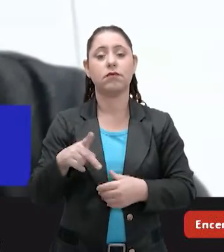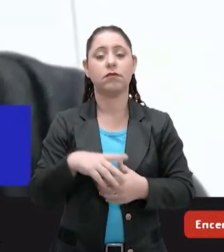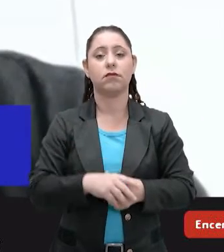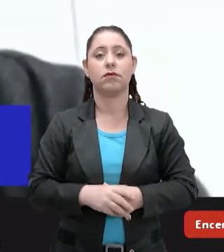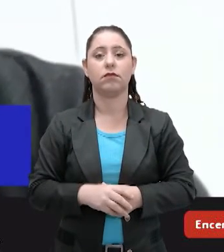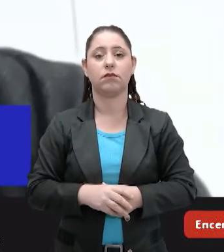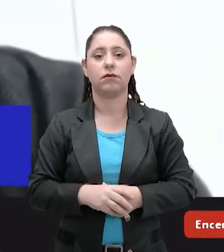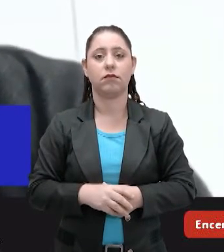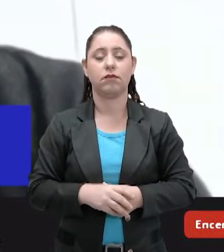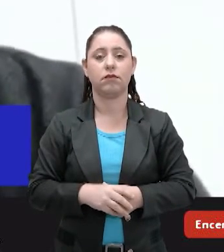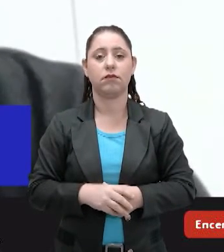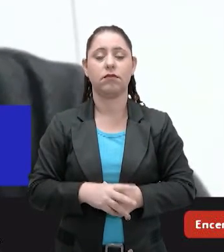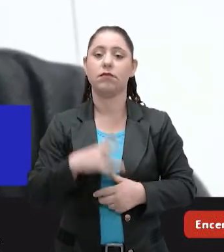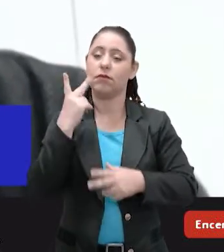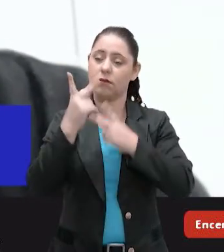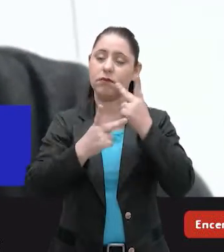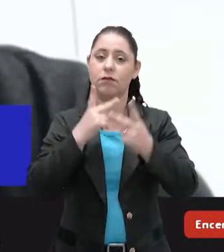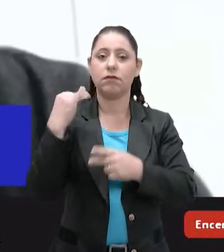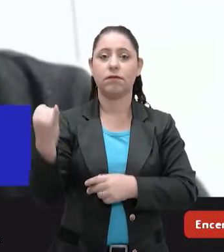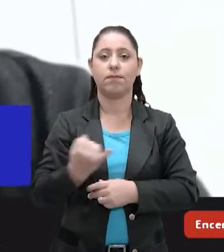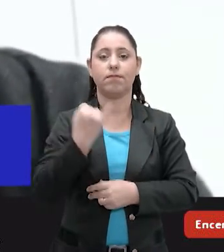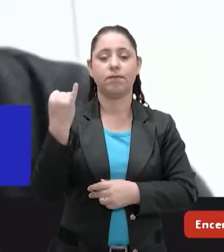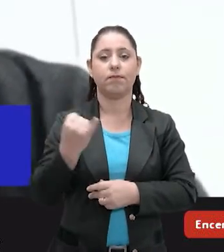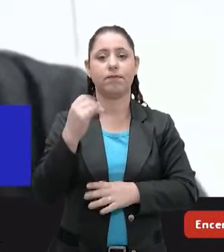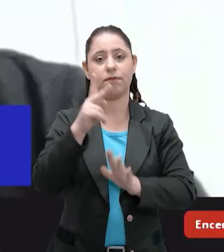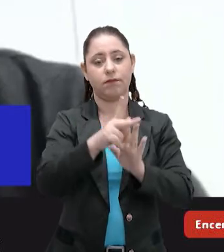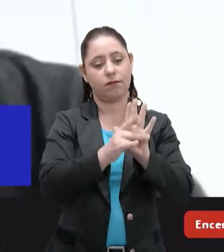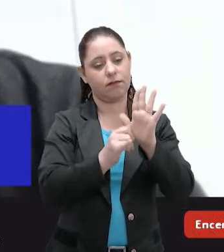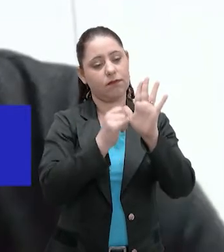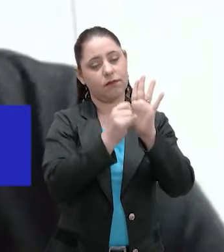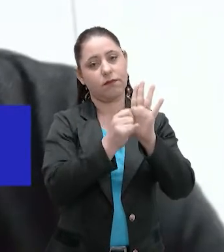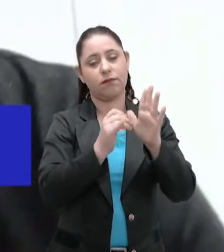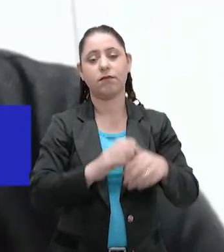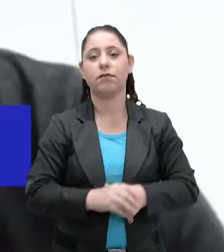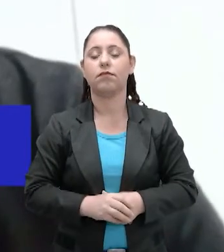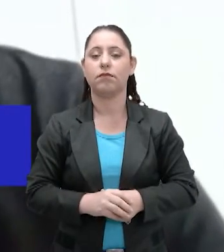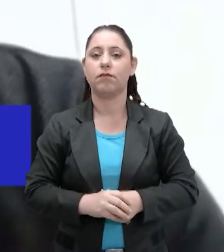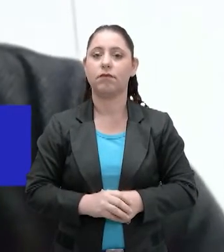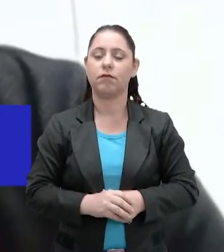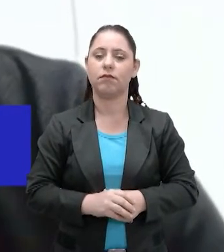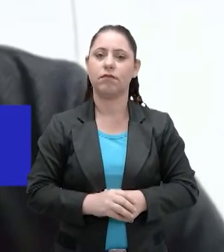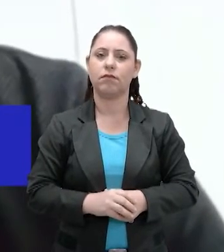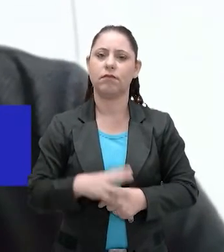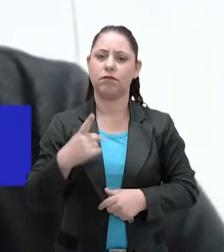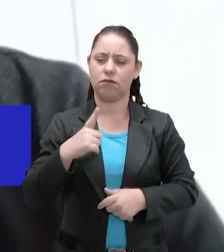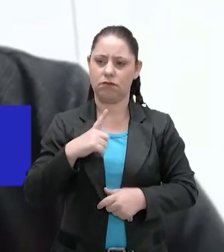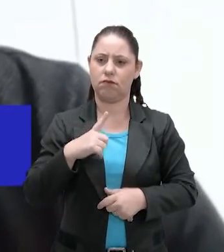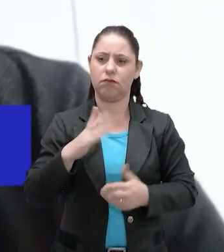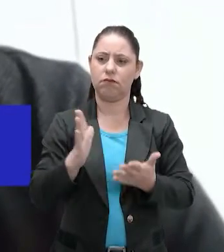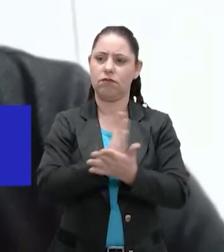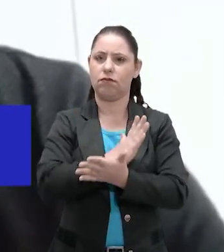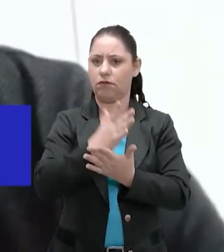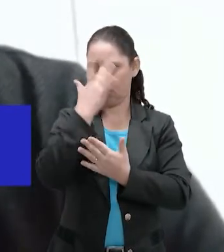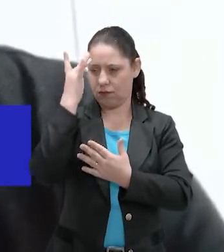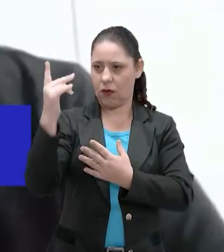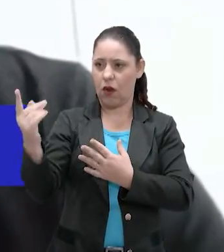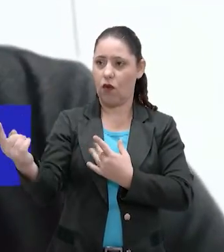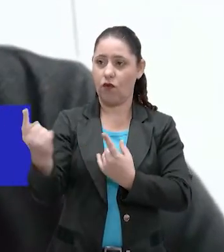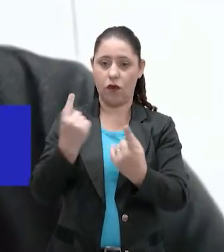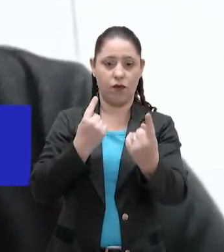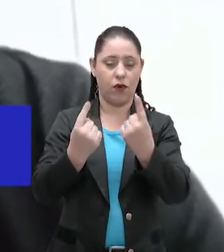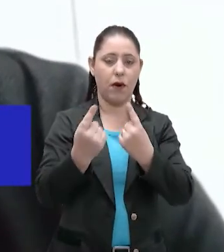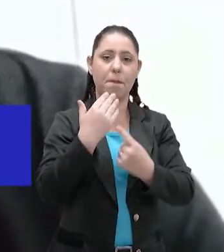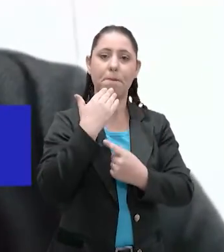senhor presidente, dizer da importância desse projeto. Eu recebi algumas pessoas